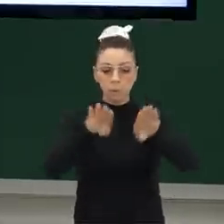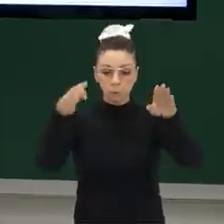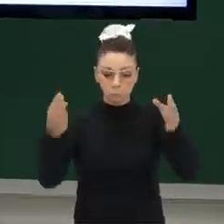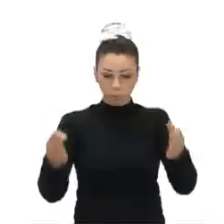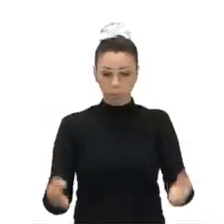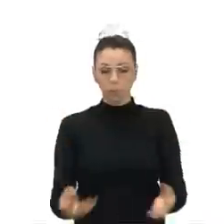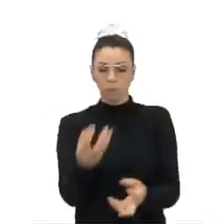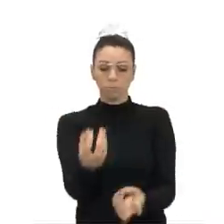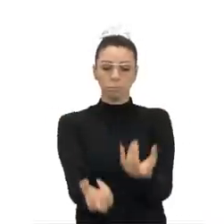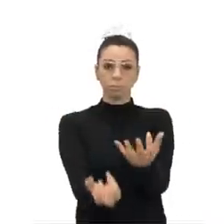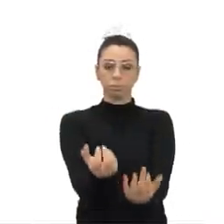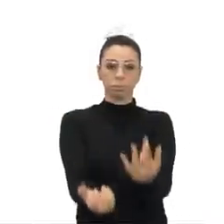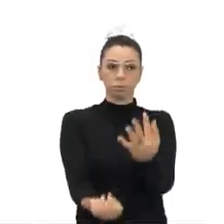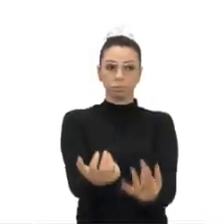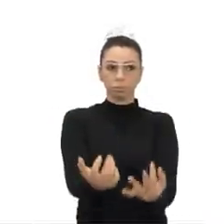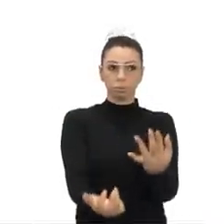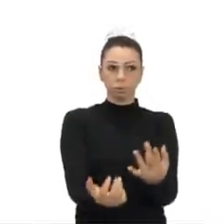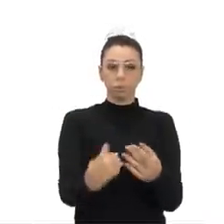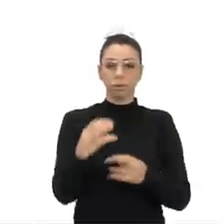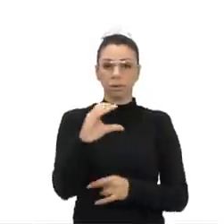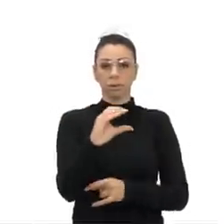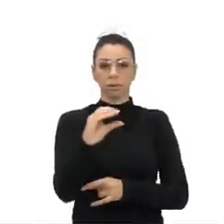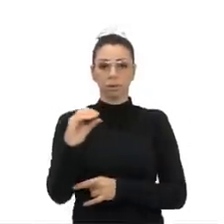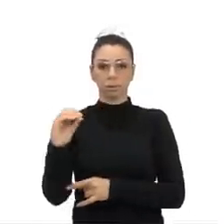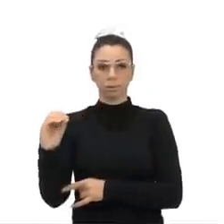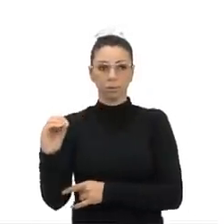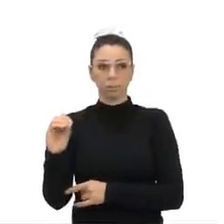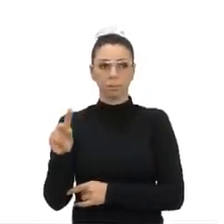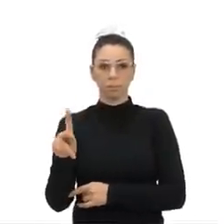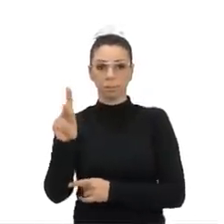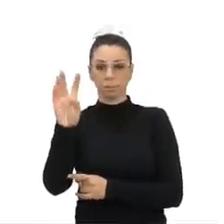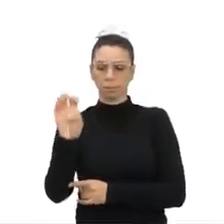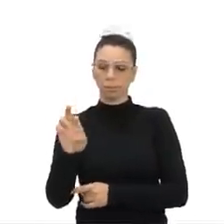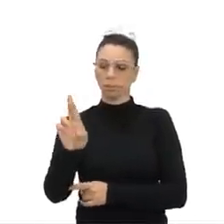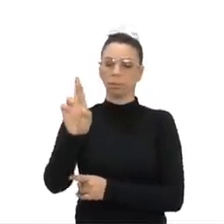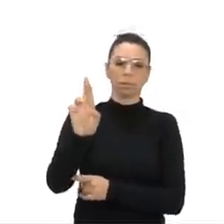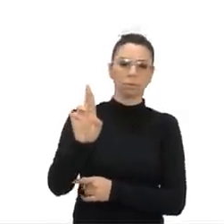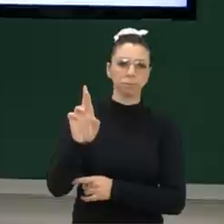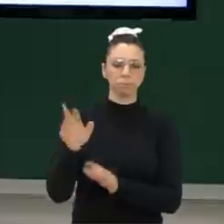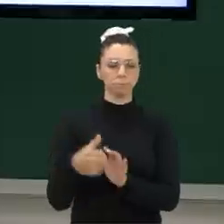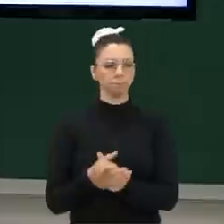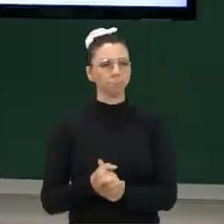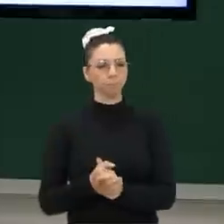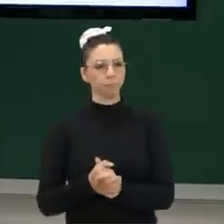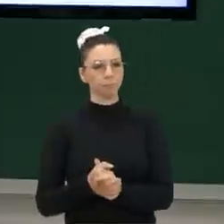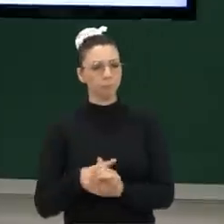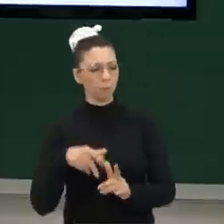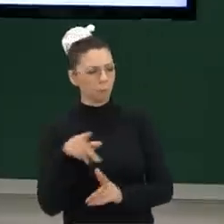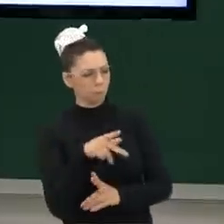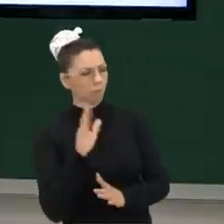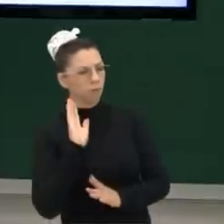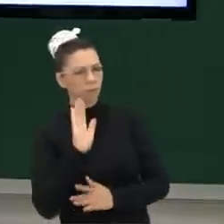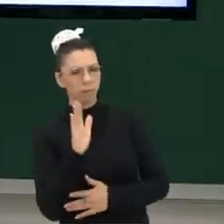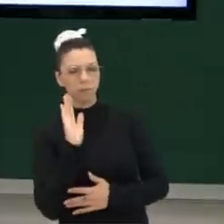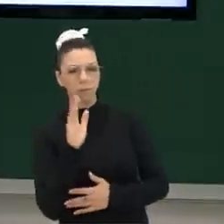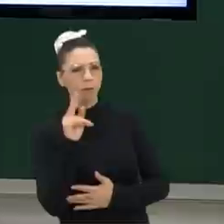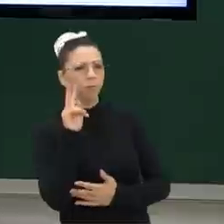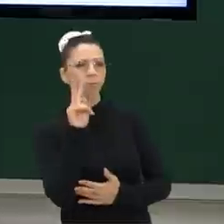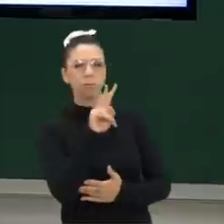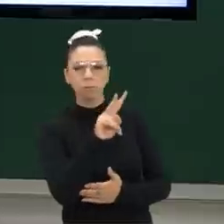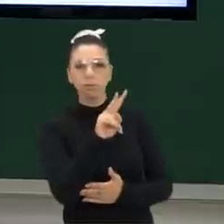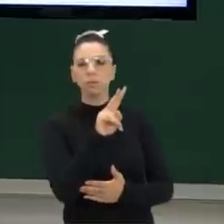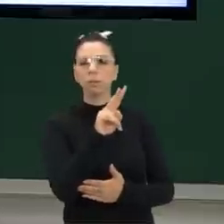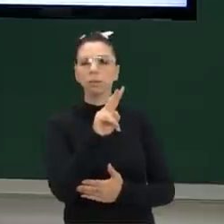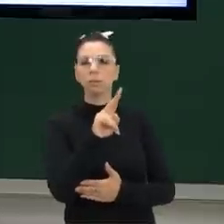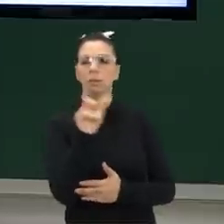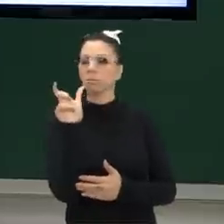inglês. Fogão é cooker. Teacher, eu já ouvi essa palavra em uma aula antes. Sim, lembra quando